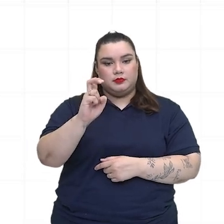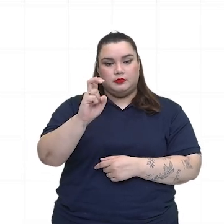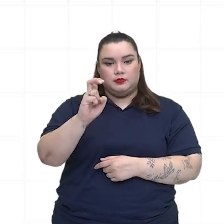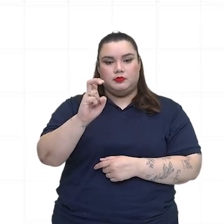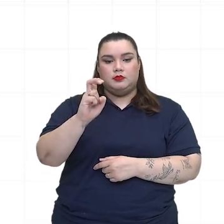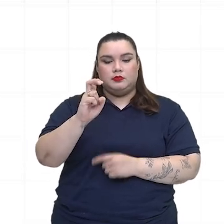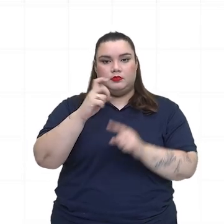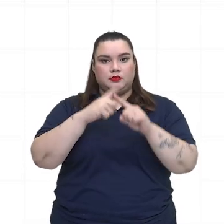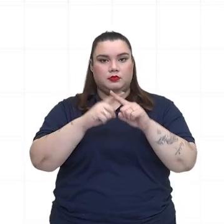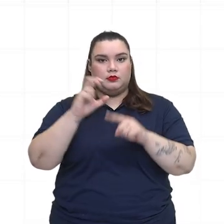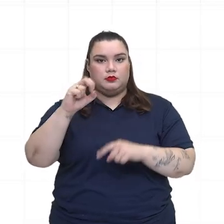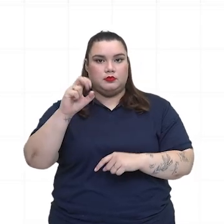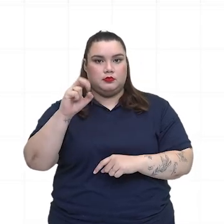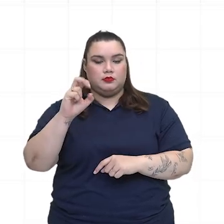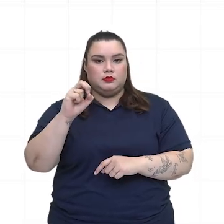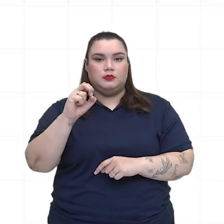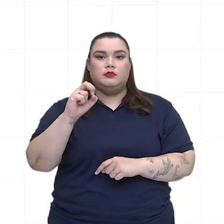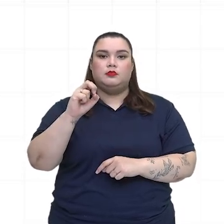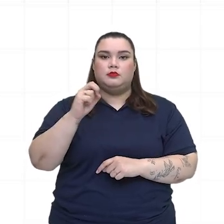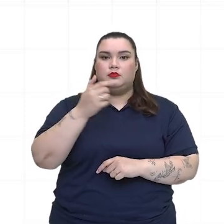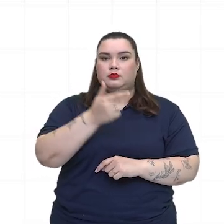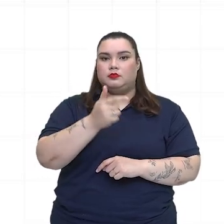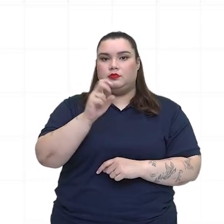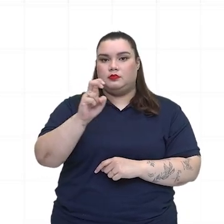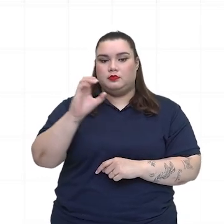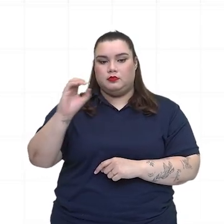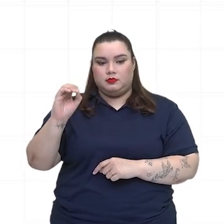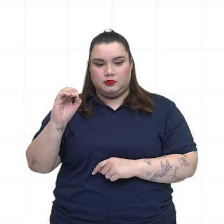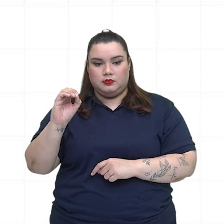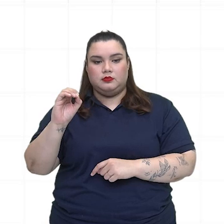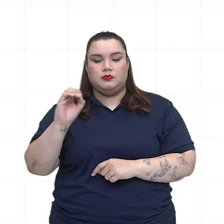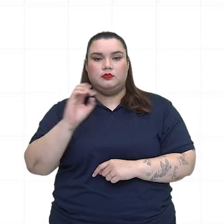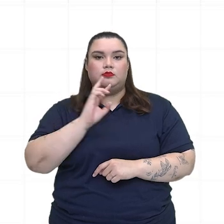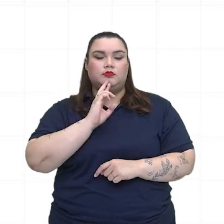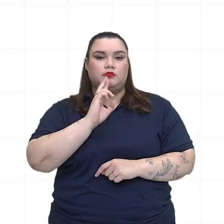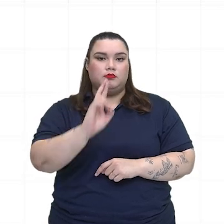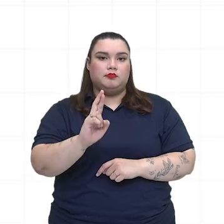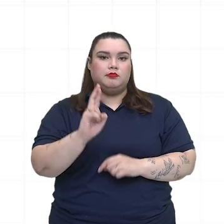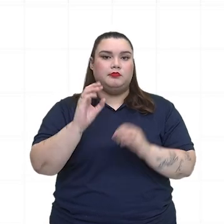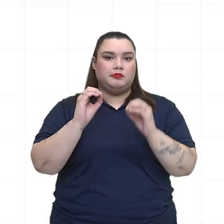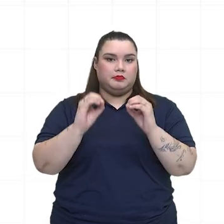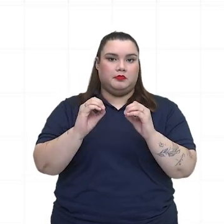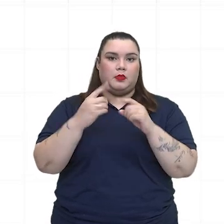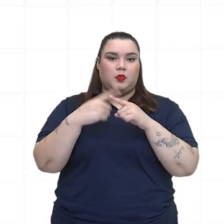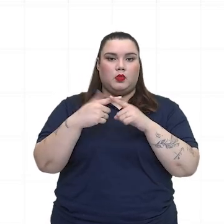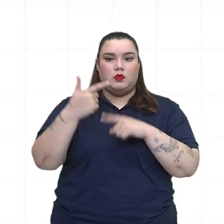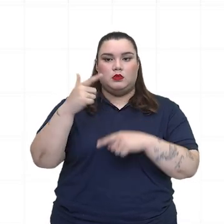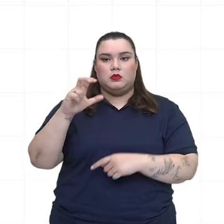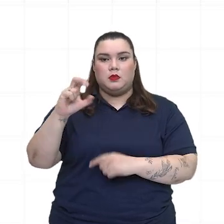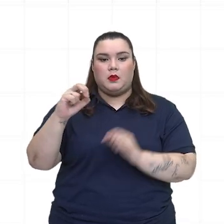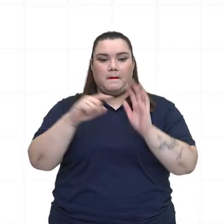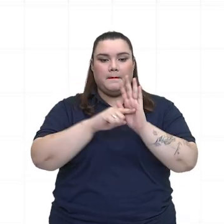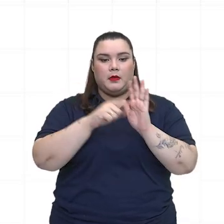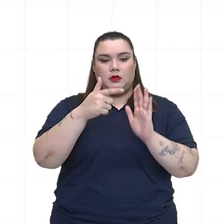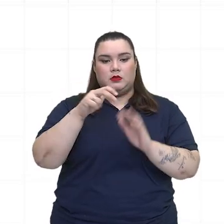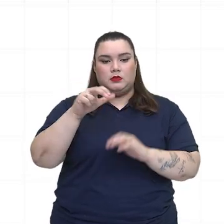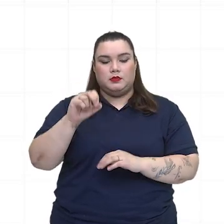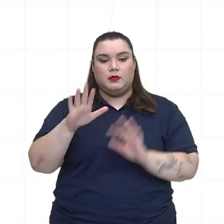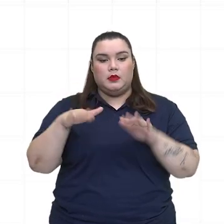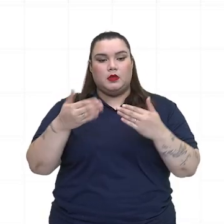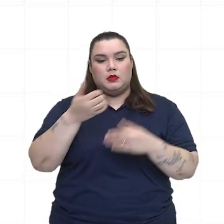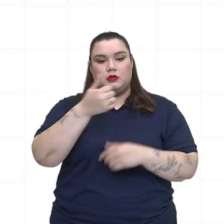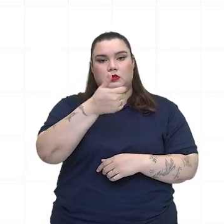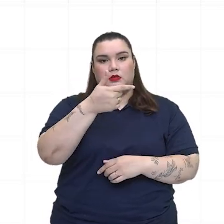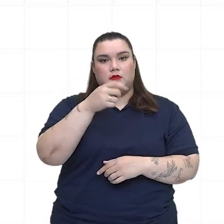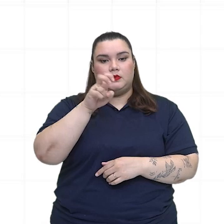5. 5 vezes 50, 250. Então, a divisão aqui está encerrada.